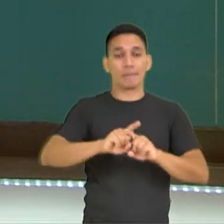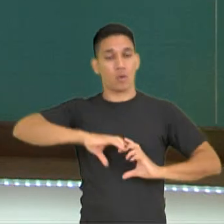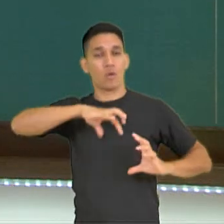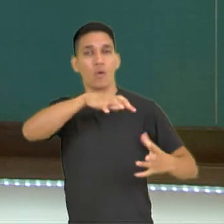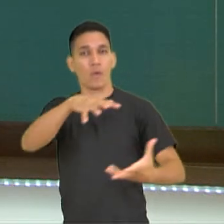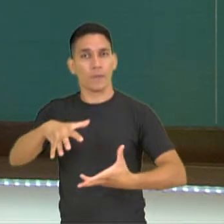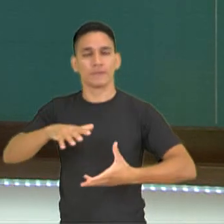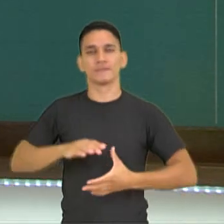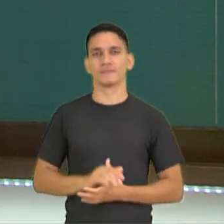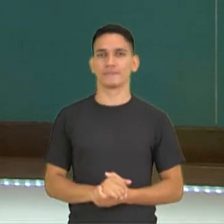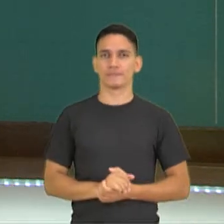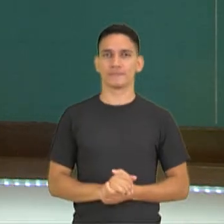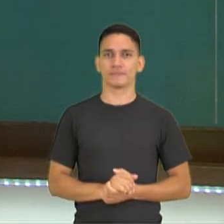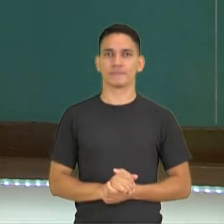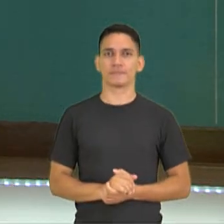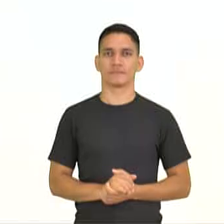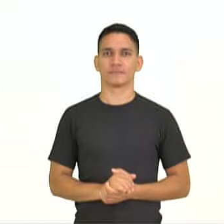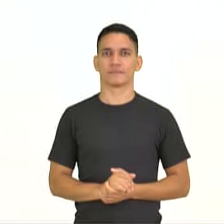inteiro.